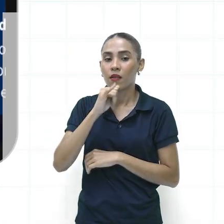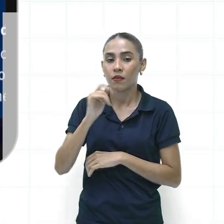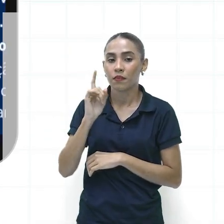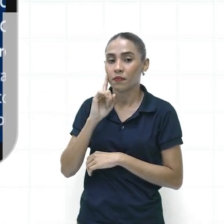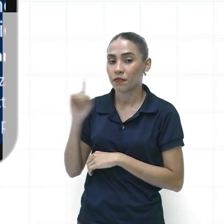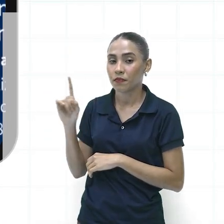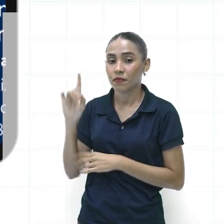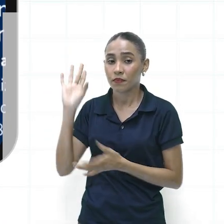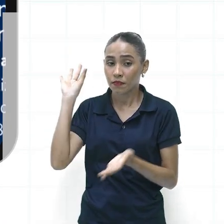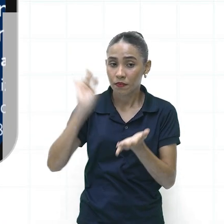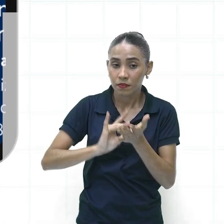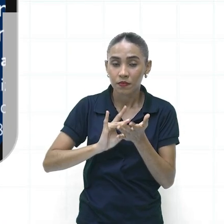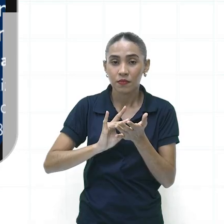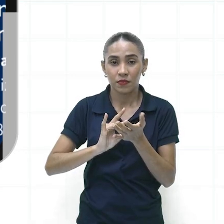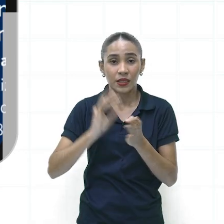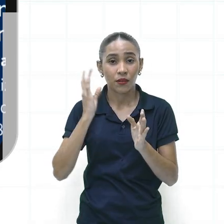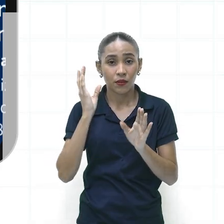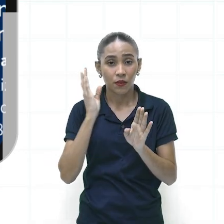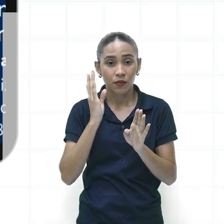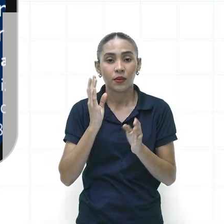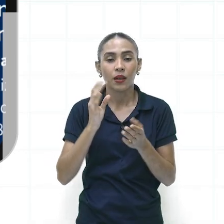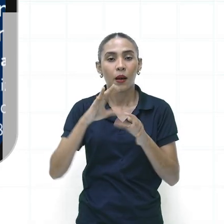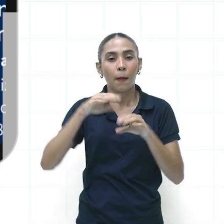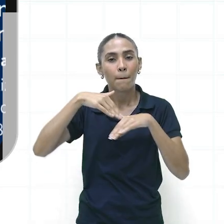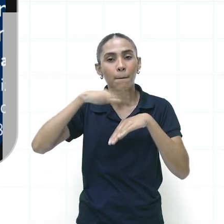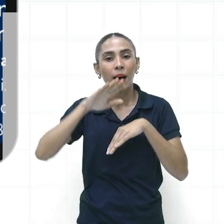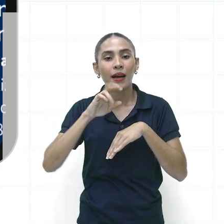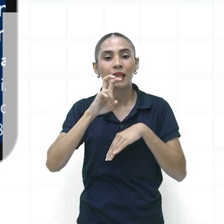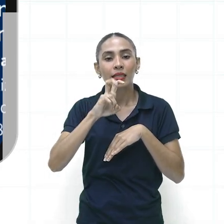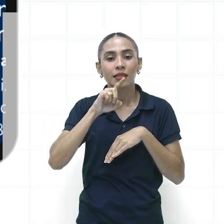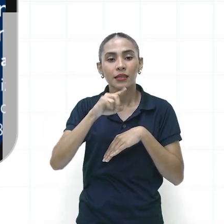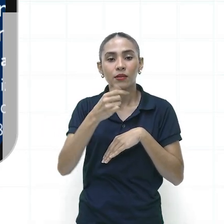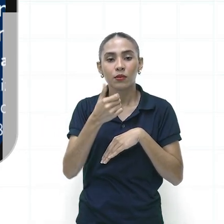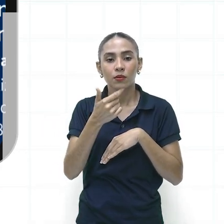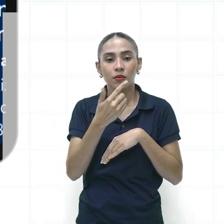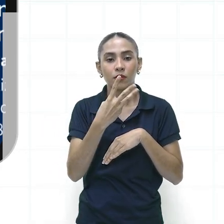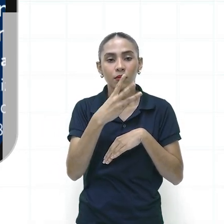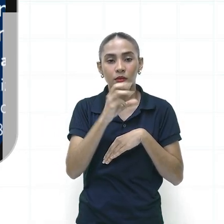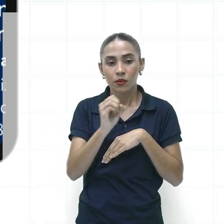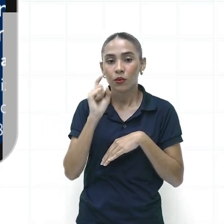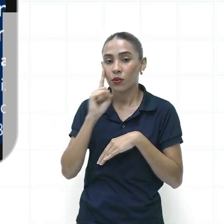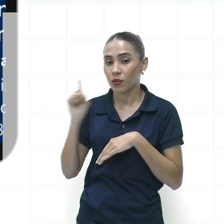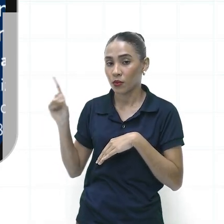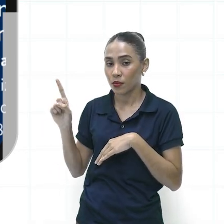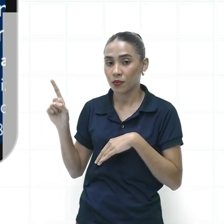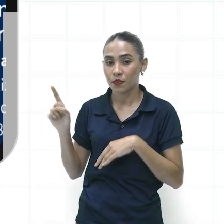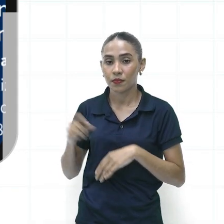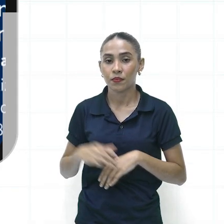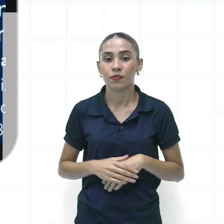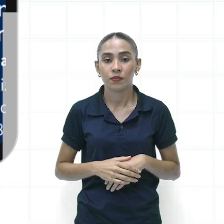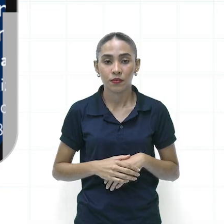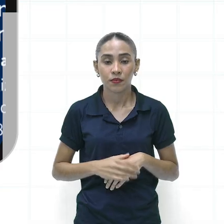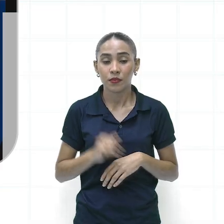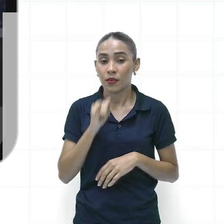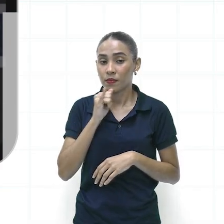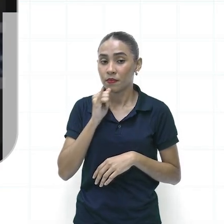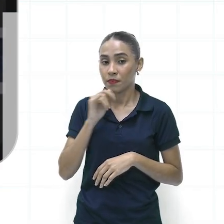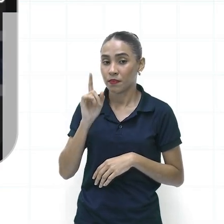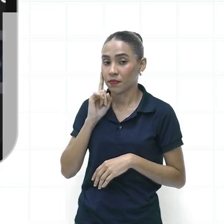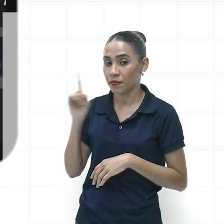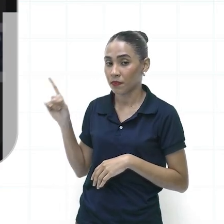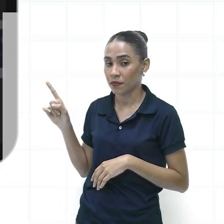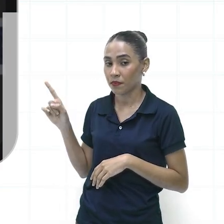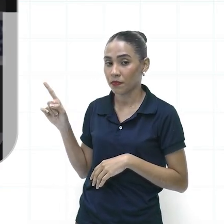eu falei para vocês, a confirmação de pelo menos mais de 5.000, né? Tem exatamente neste momento aqui, olha, bem